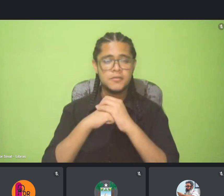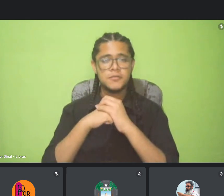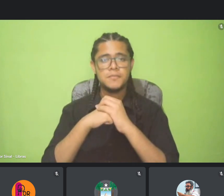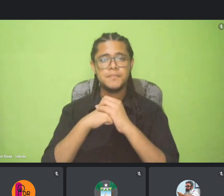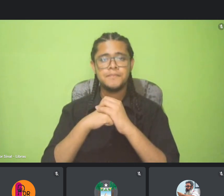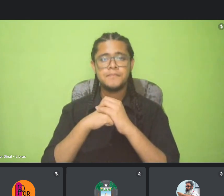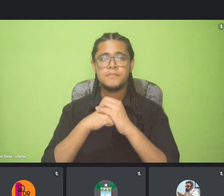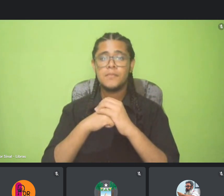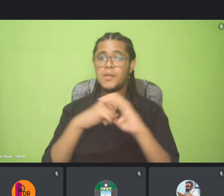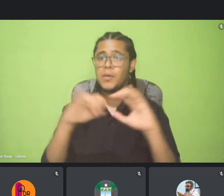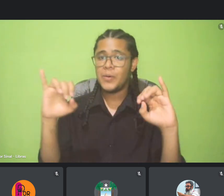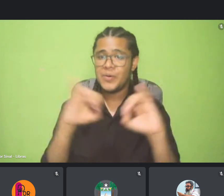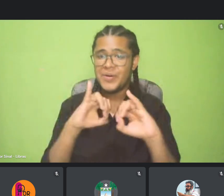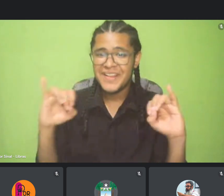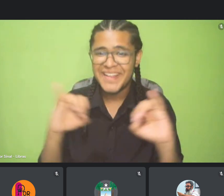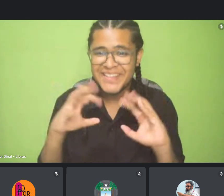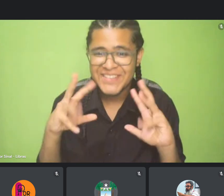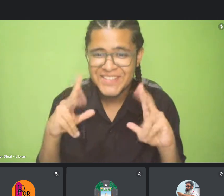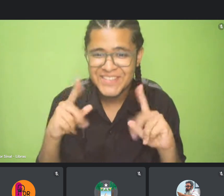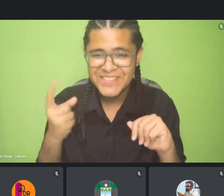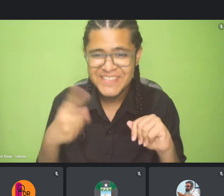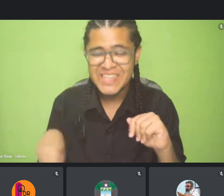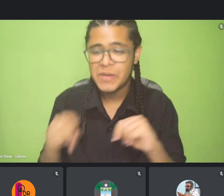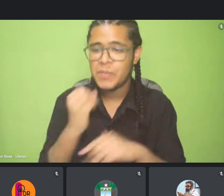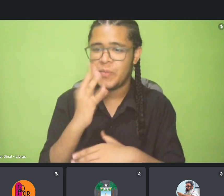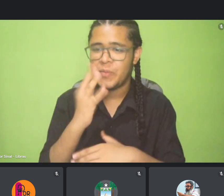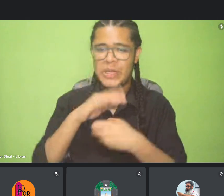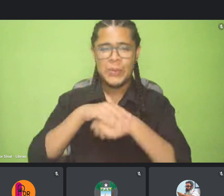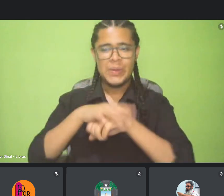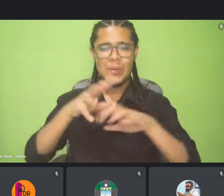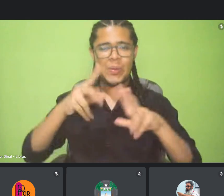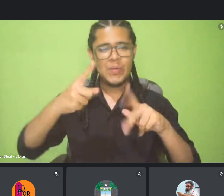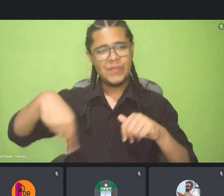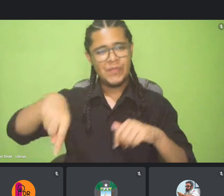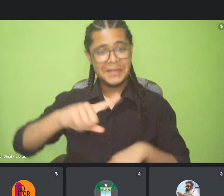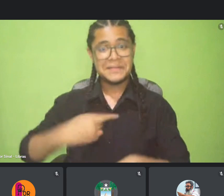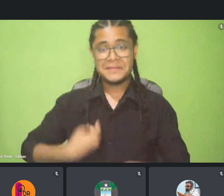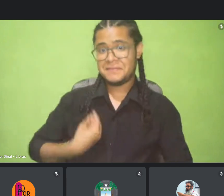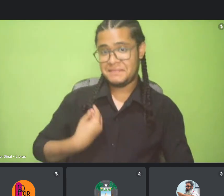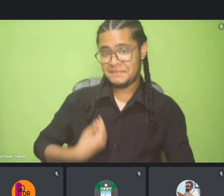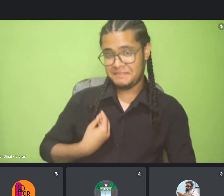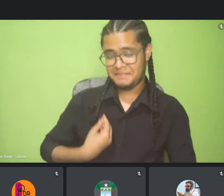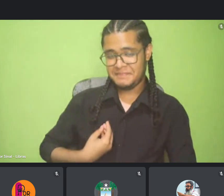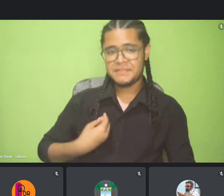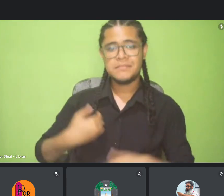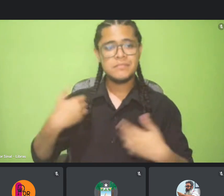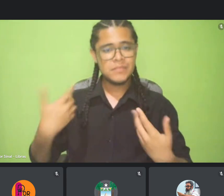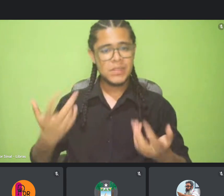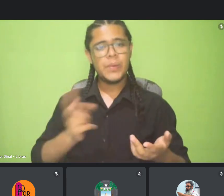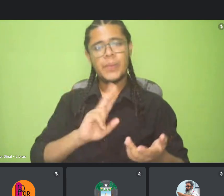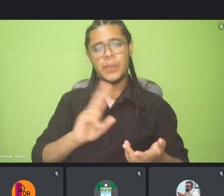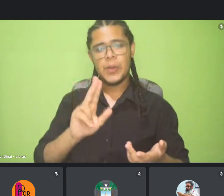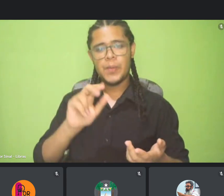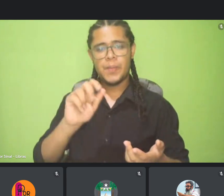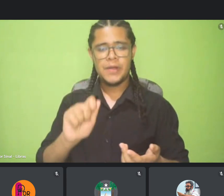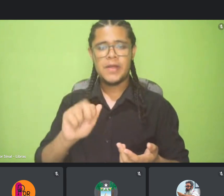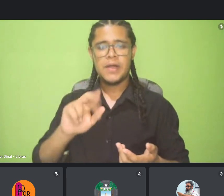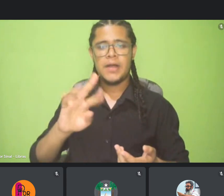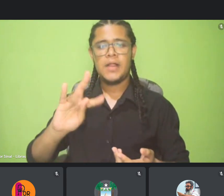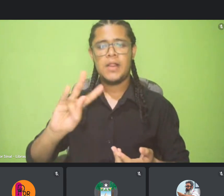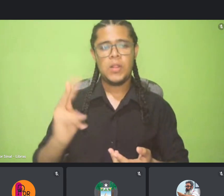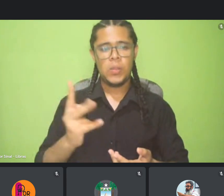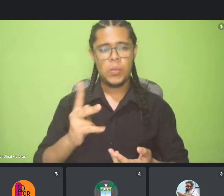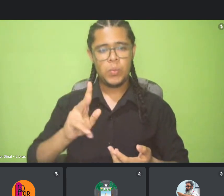Olá, uma boa noite a todas as pessoas presentes. Eu sou Arthur Henrique, faço parte da promoção